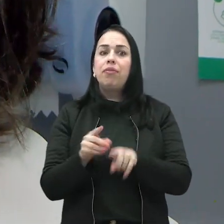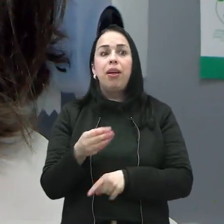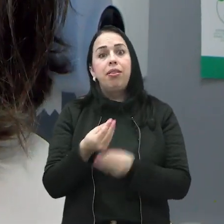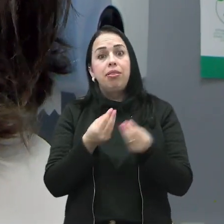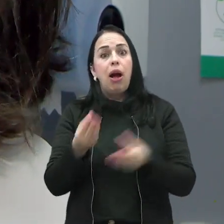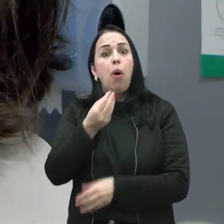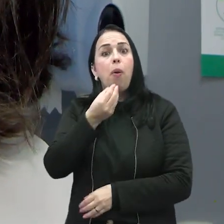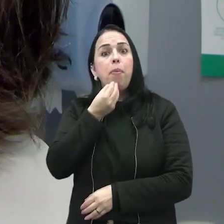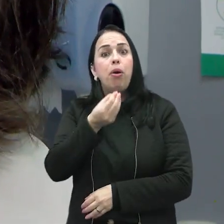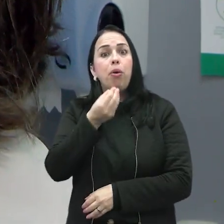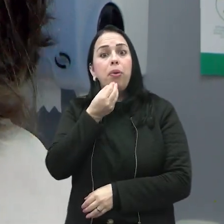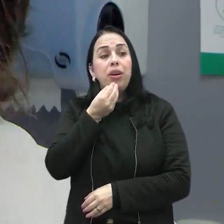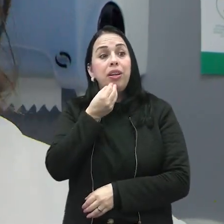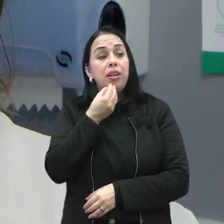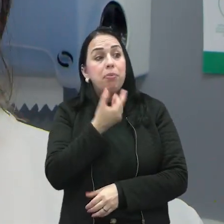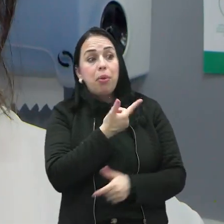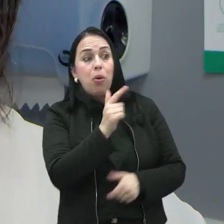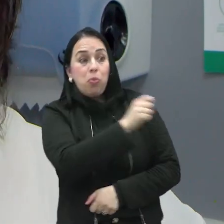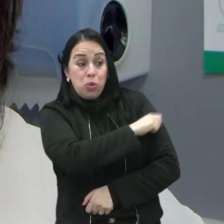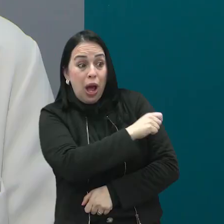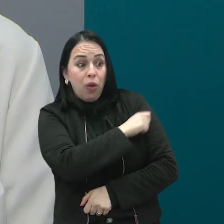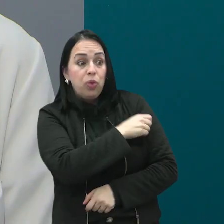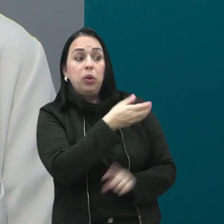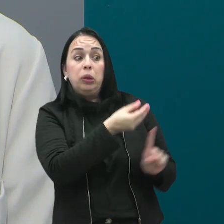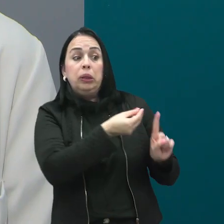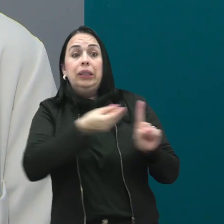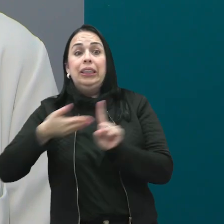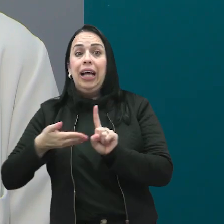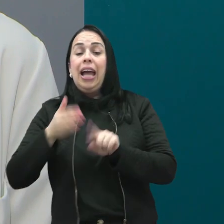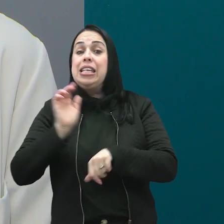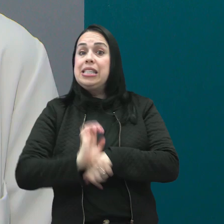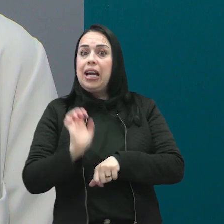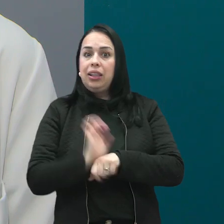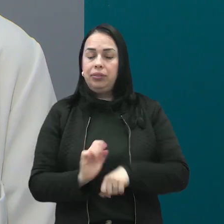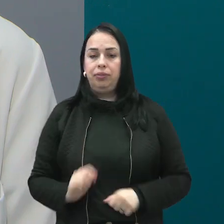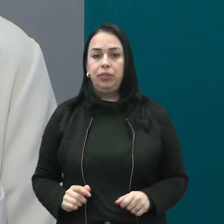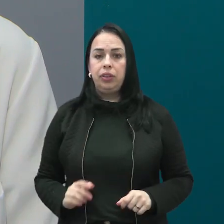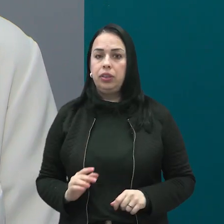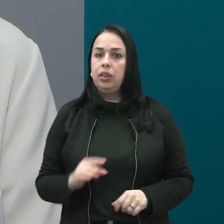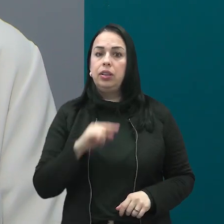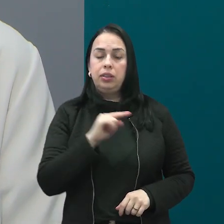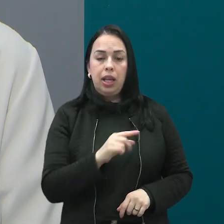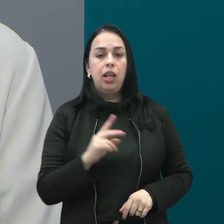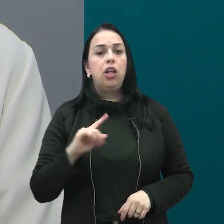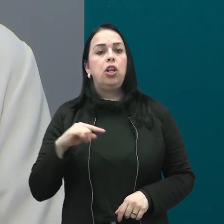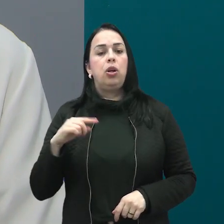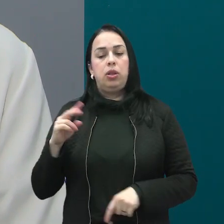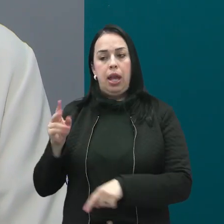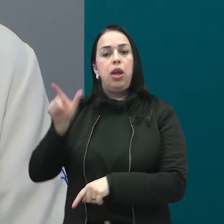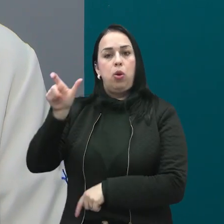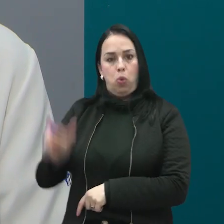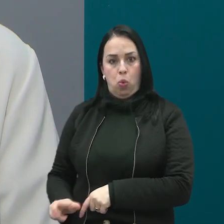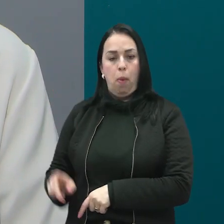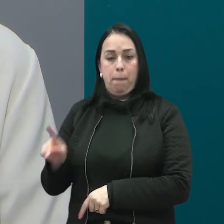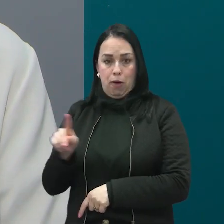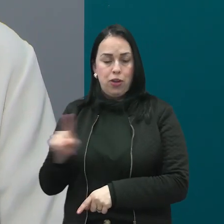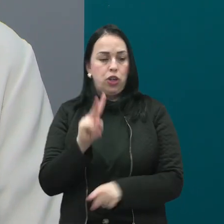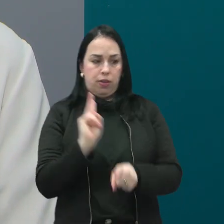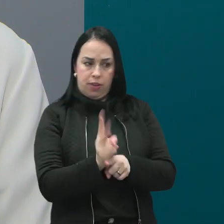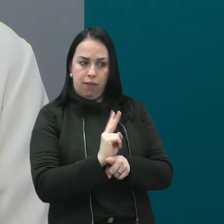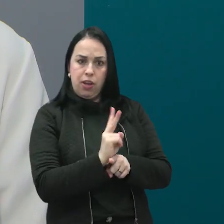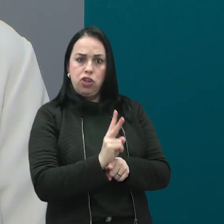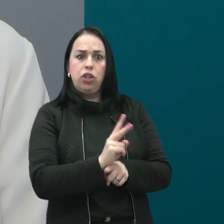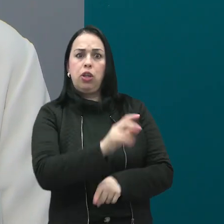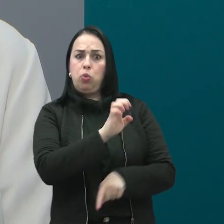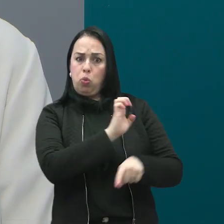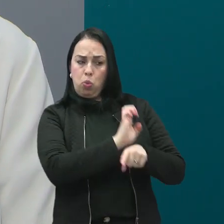aumentar as oportunidades de estágio para os alunos. Todo o atendimento que eles fazem é supervisionado por um preceptor. Então, eles